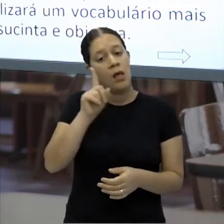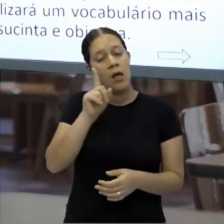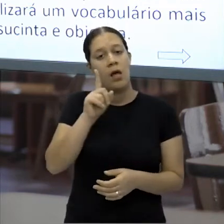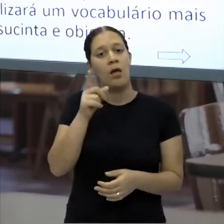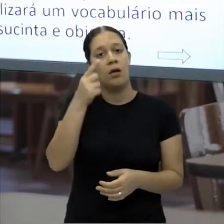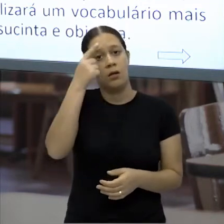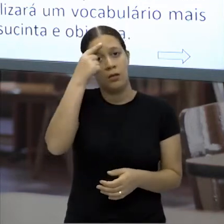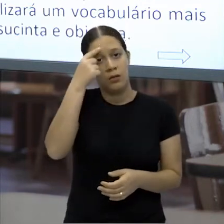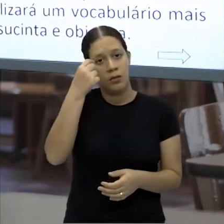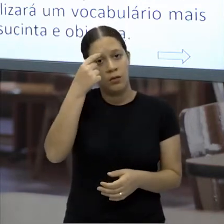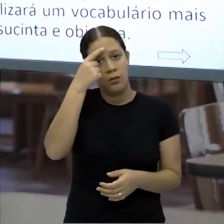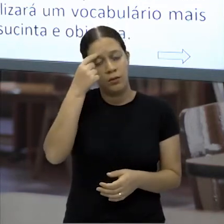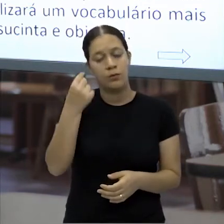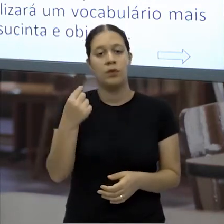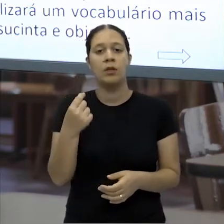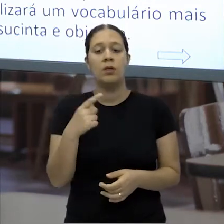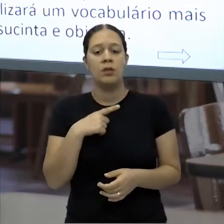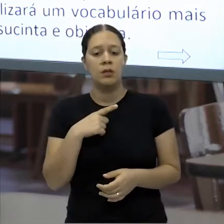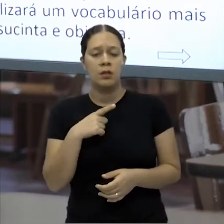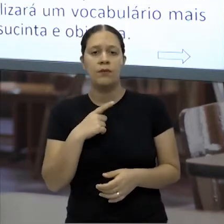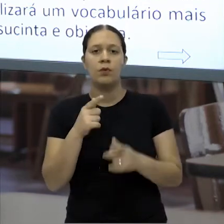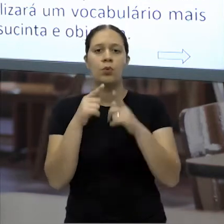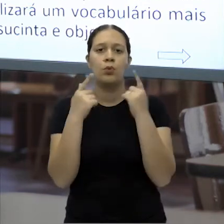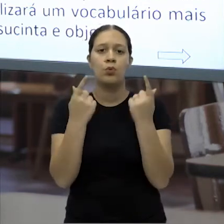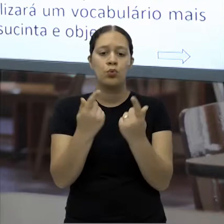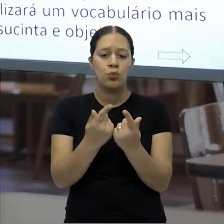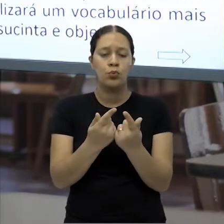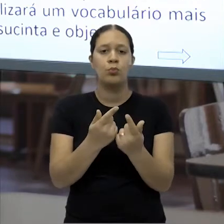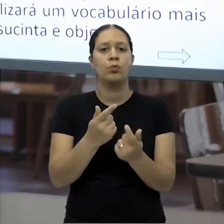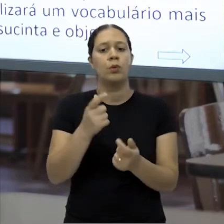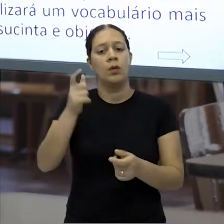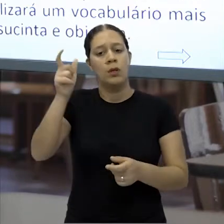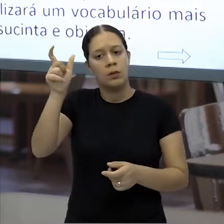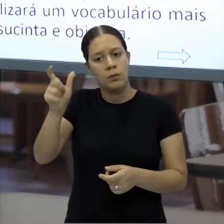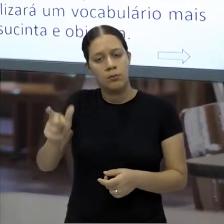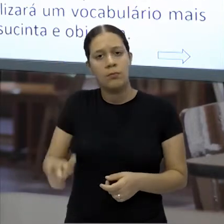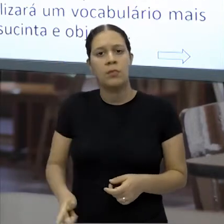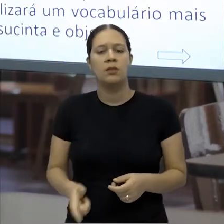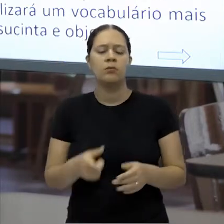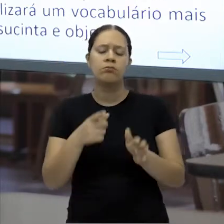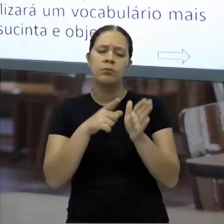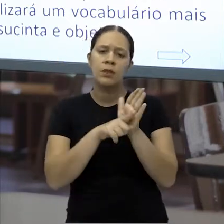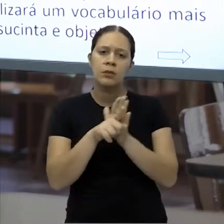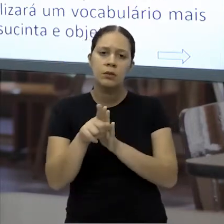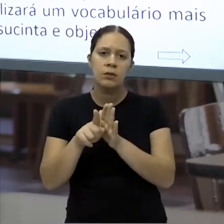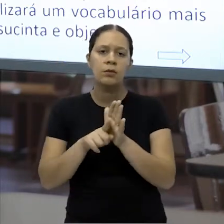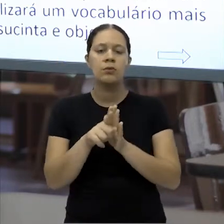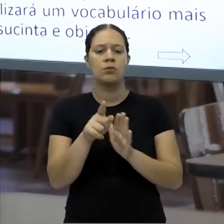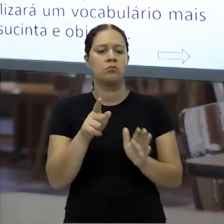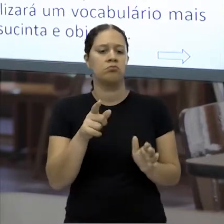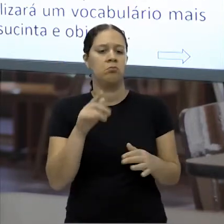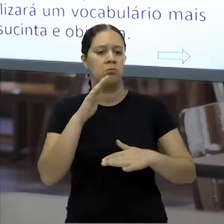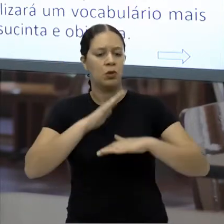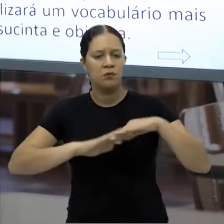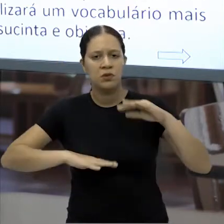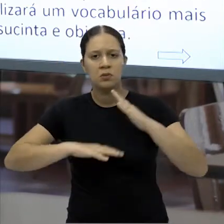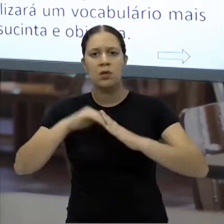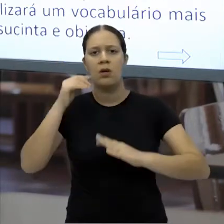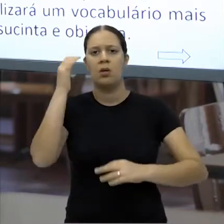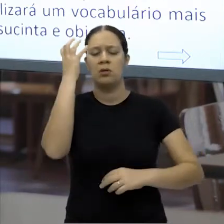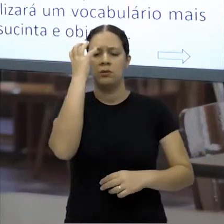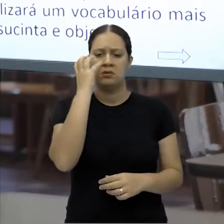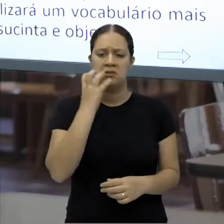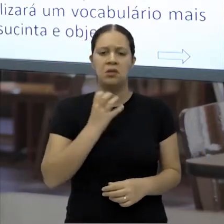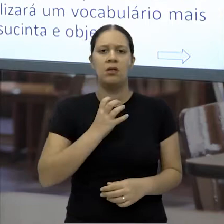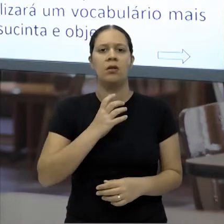na universidade, teve um grupo de pessoas que estudou sobre isso e escreveu de forma muito rebuscada, de forma muito séria, muito